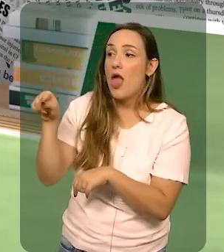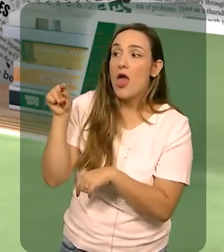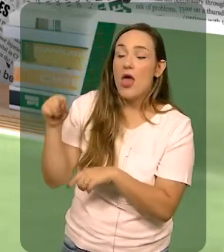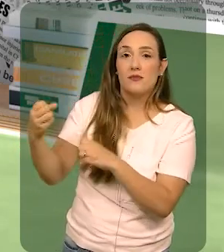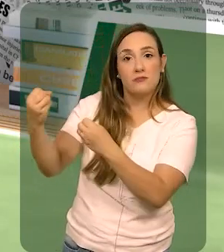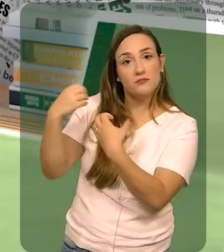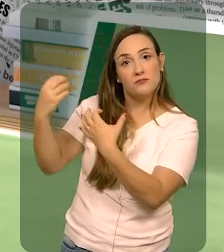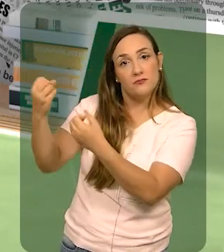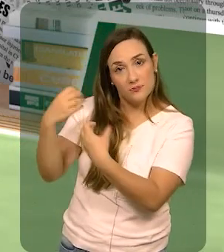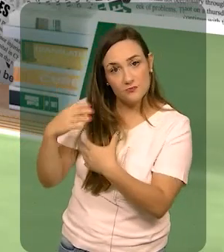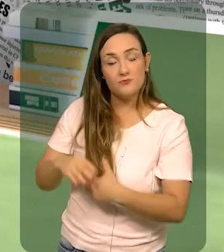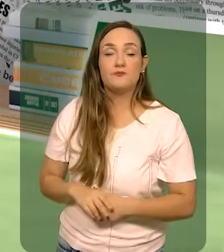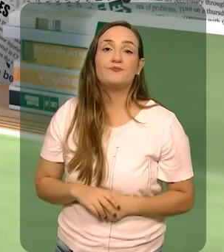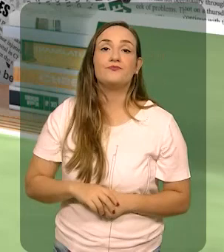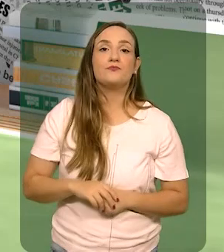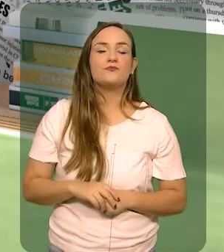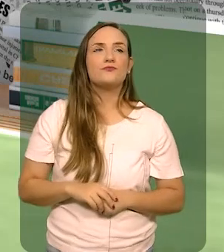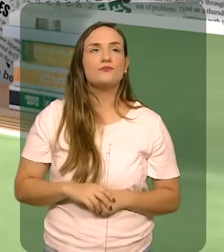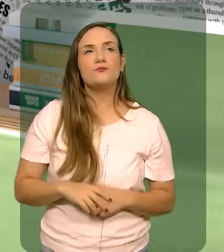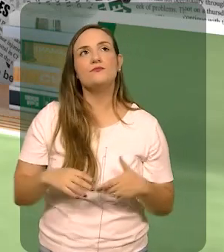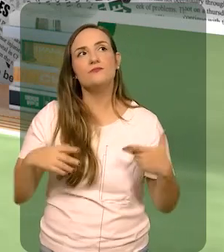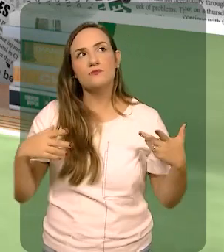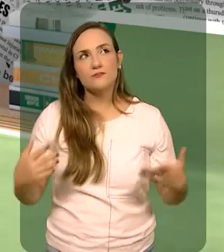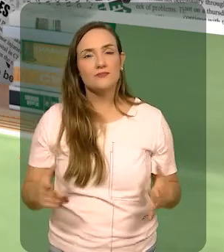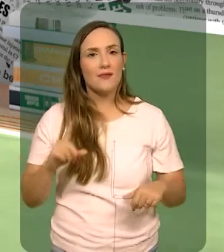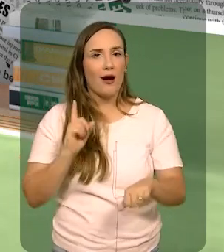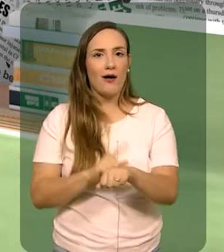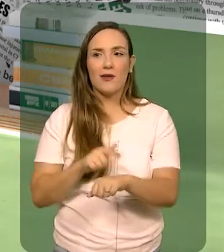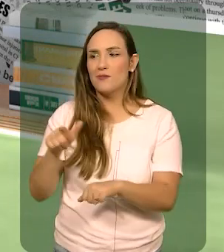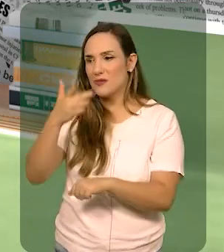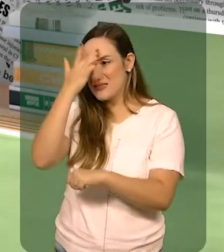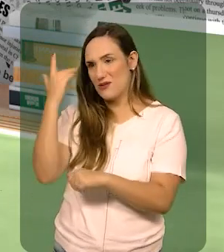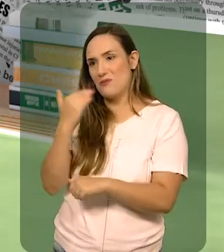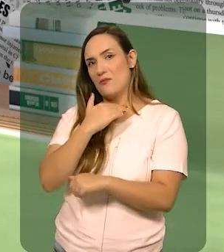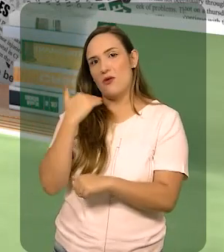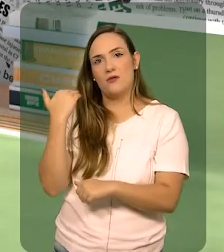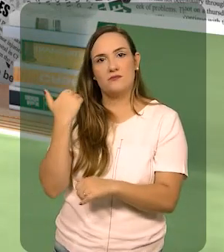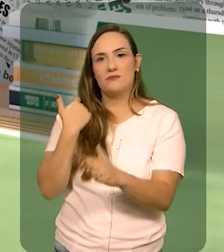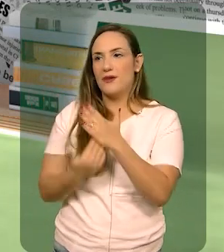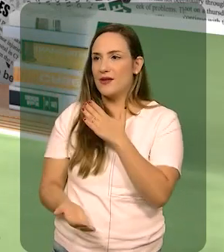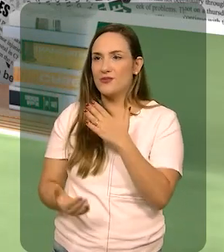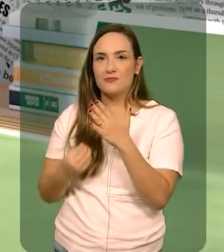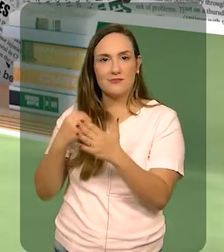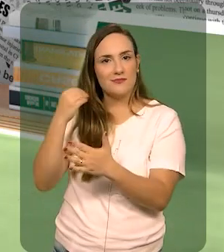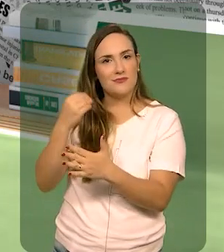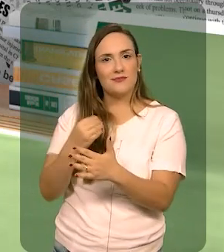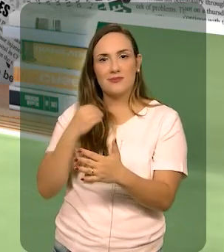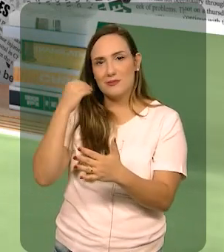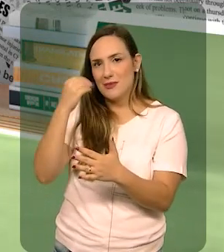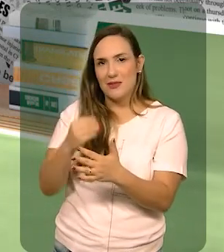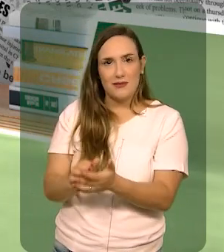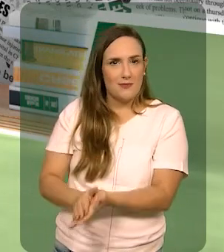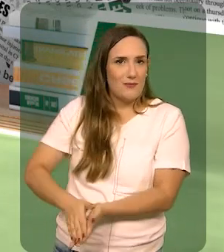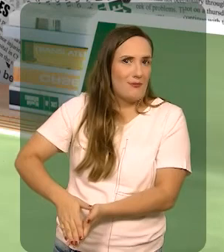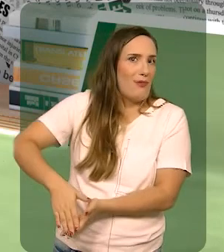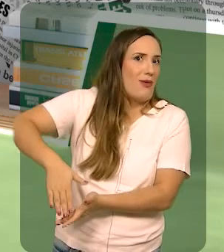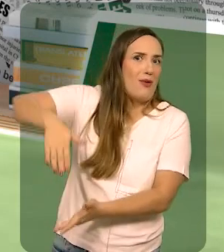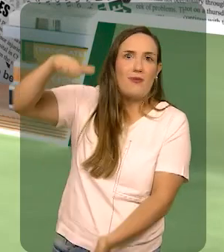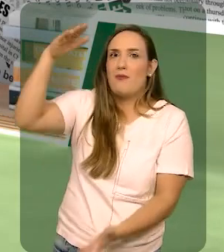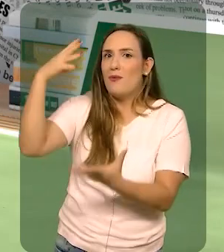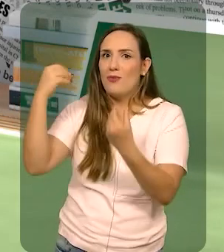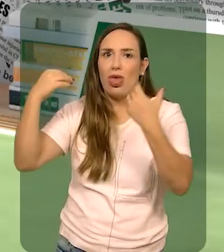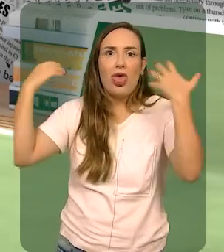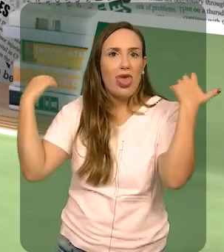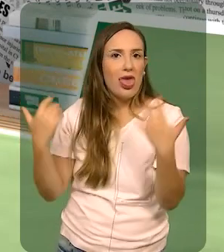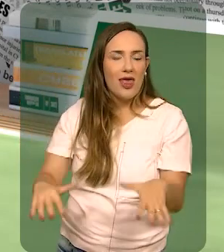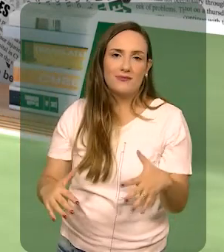experiência. É eles que passam o ensinamento, né? E quando a gente perde um ancião, a gente perde uma biblioteca de conhecimento, eu